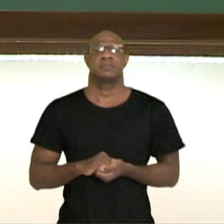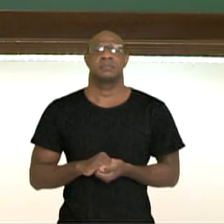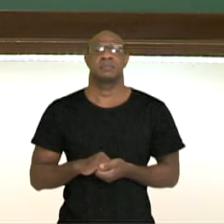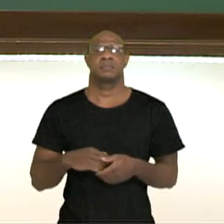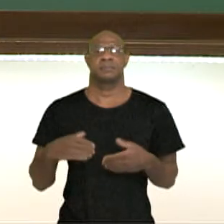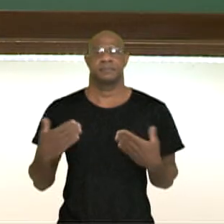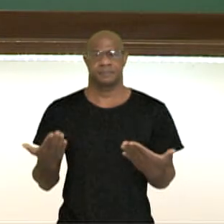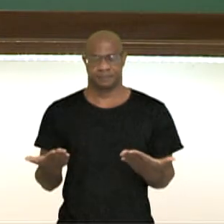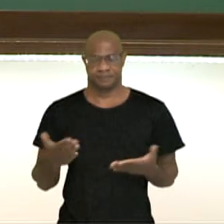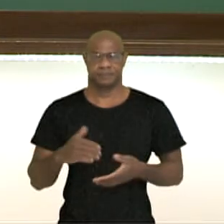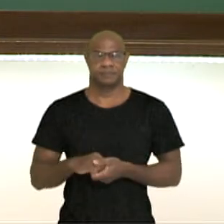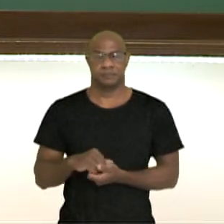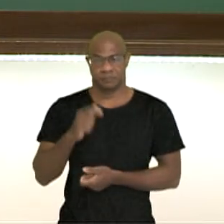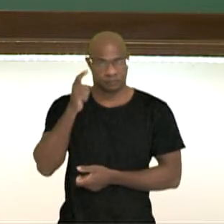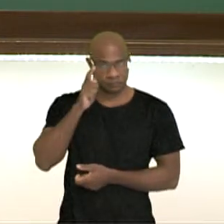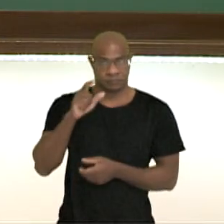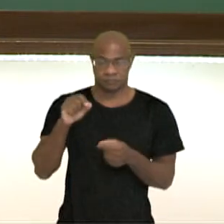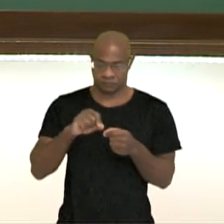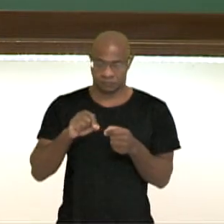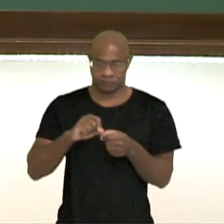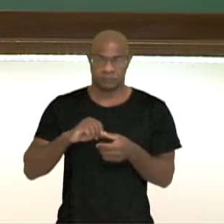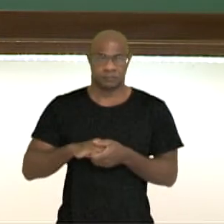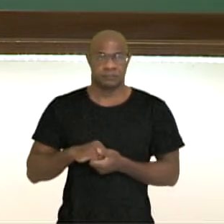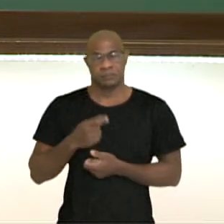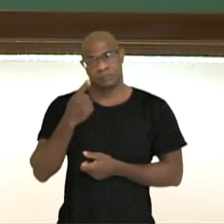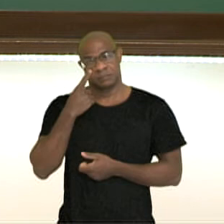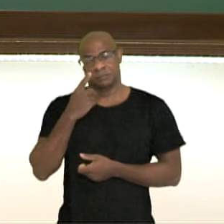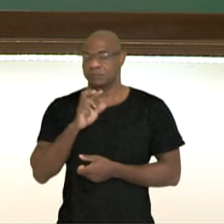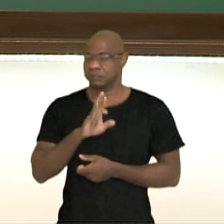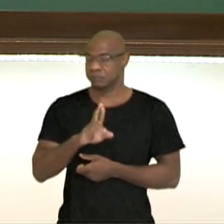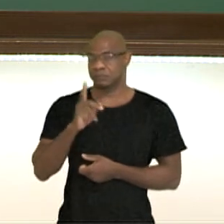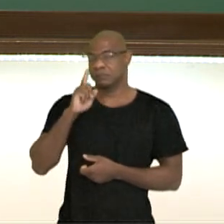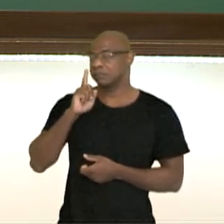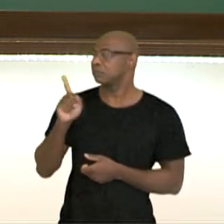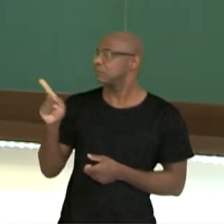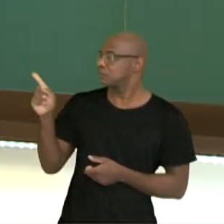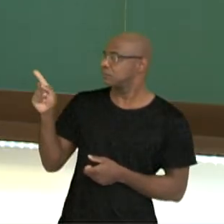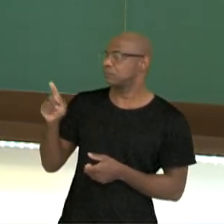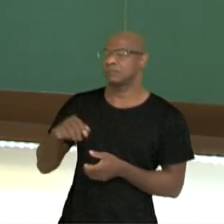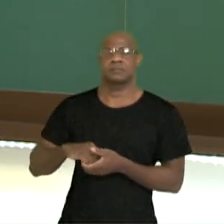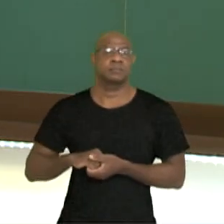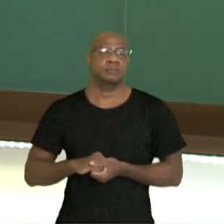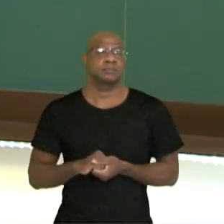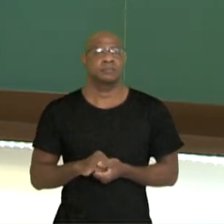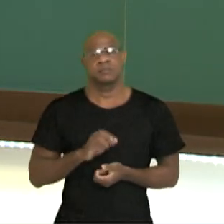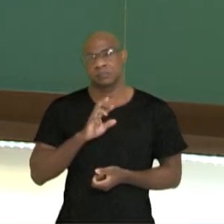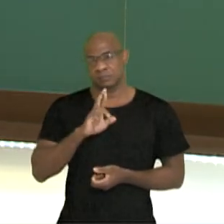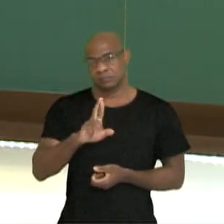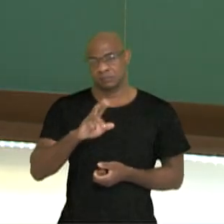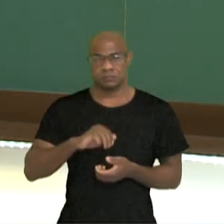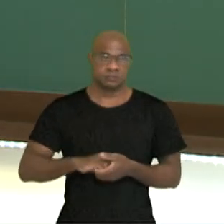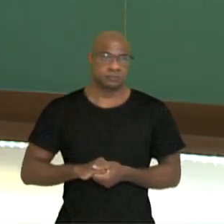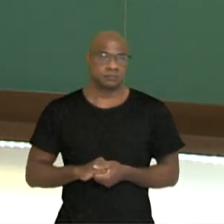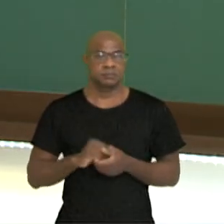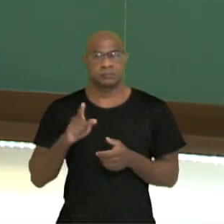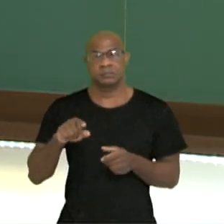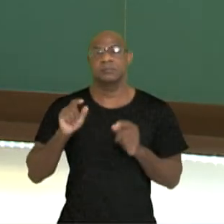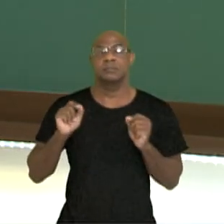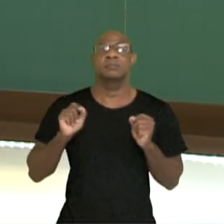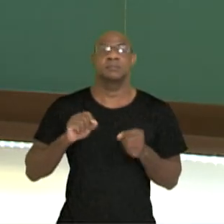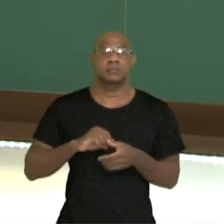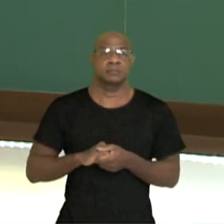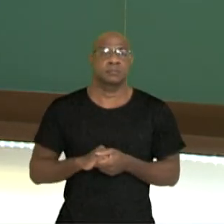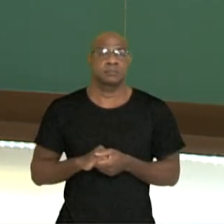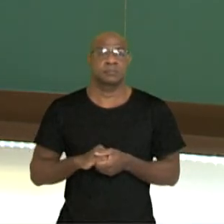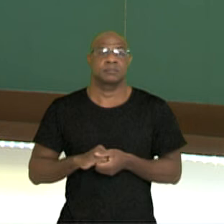E aí, pessoal, resolveram as questões? Vamos ver se vocês acertaram? Olha só, pessoal, as respostas para as nossas questões aqui são